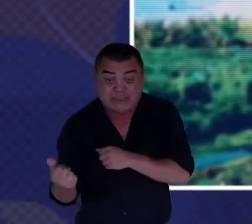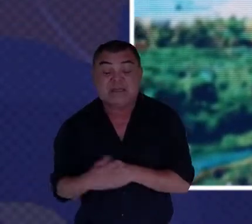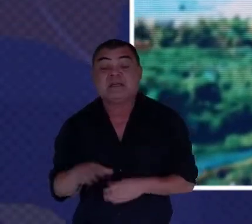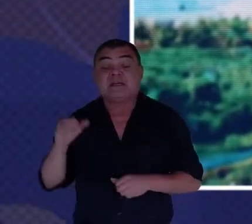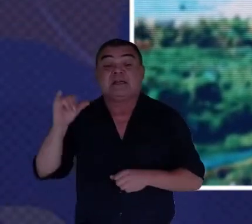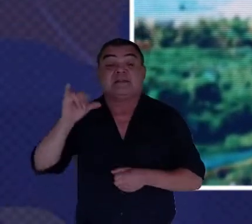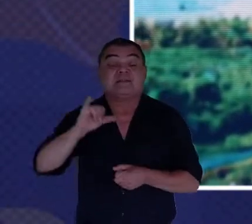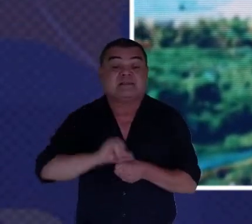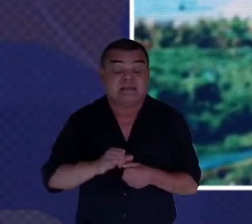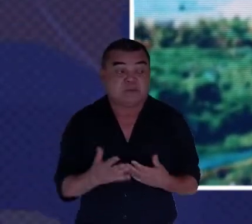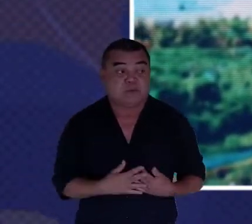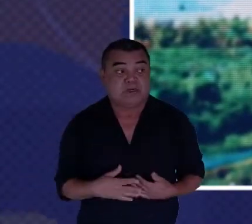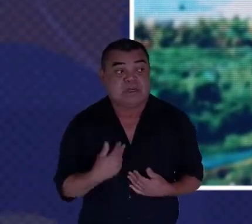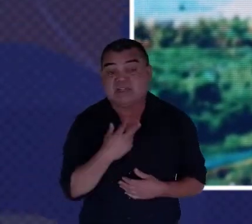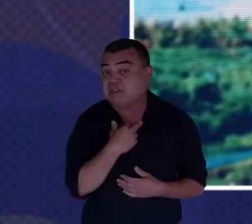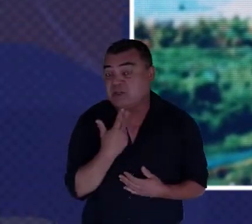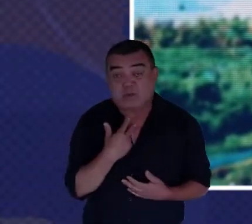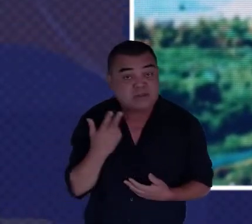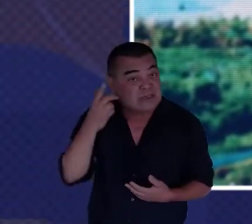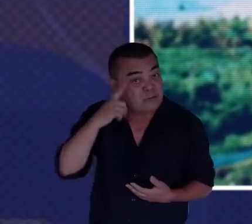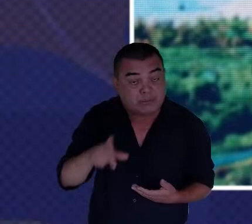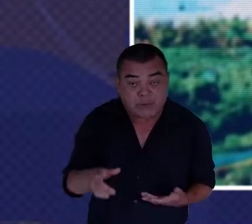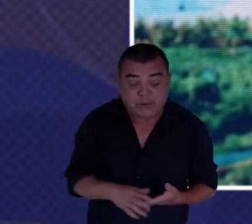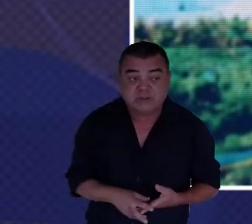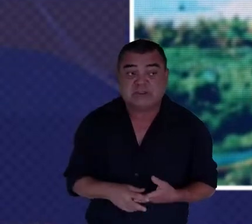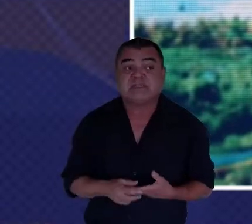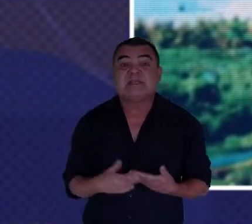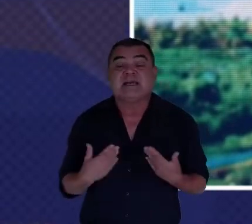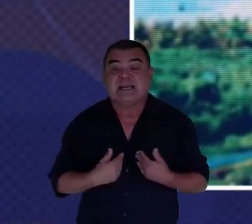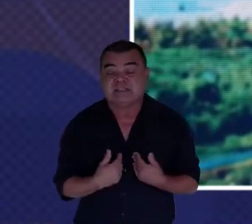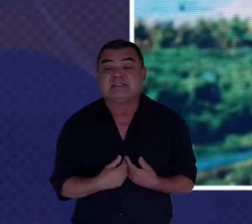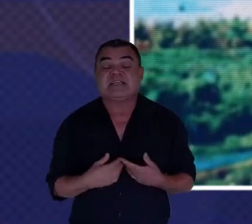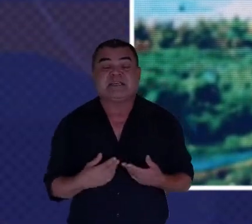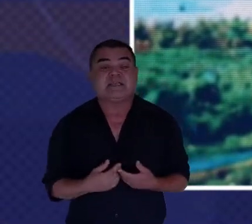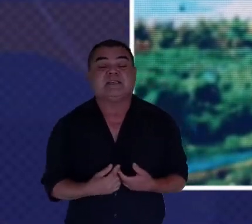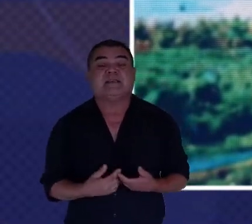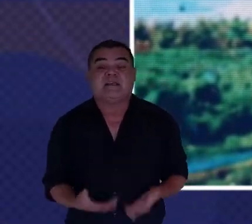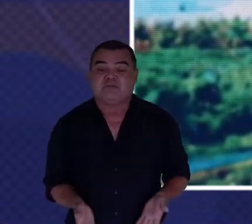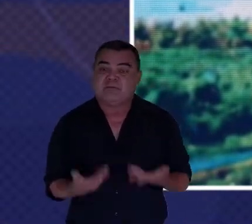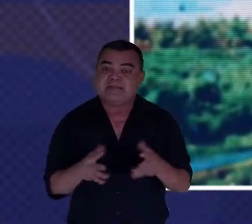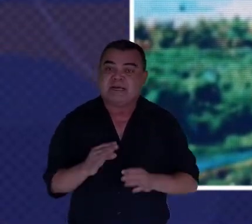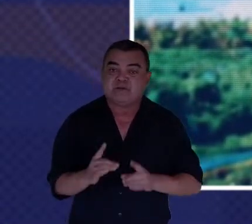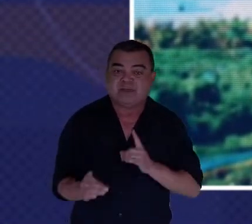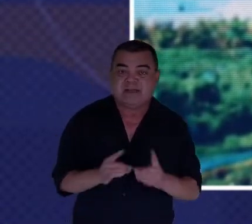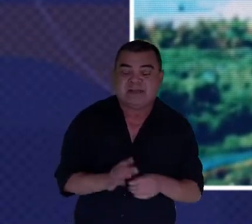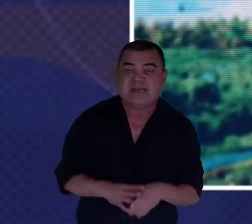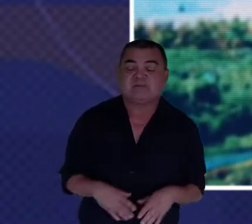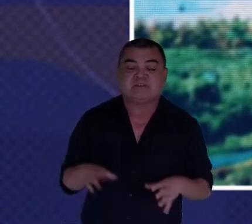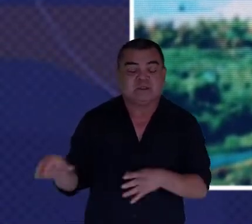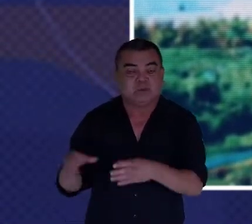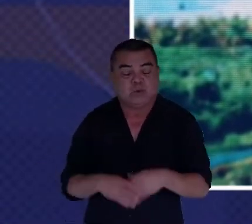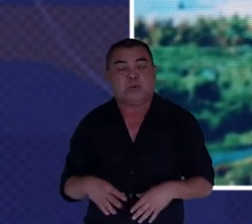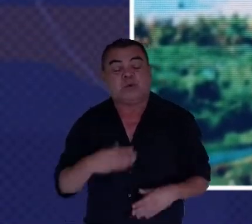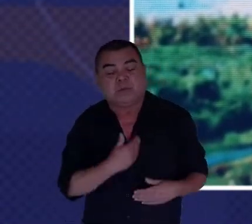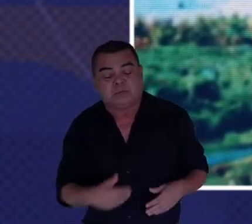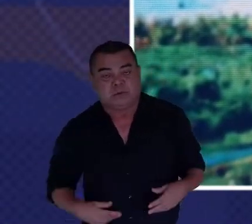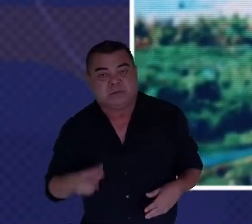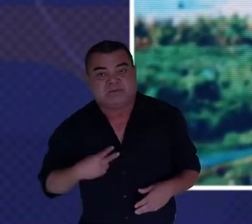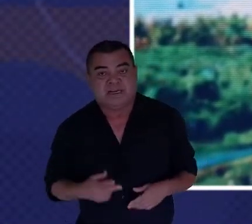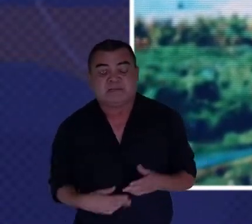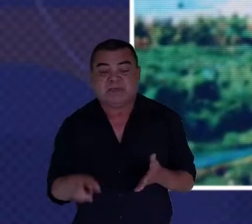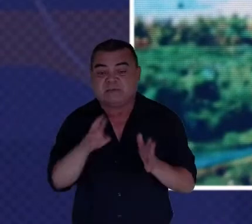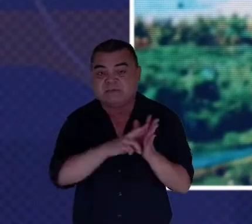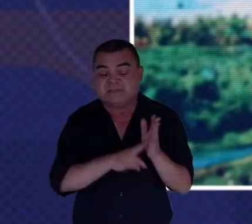consegue nem pode inibir a Inovação gente tem que aumentar o diálogo entre os setores público privado e como base para